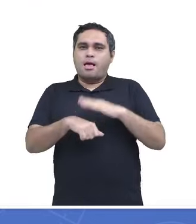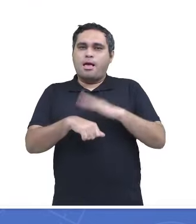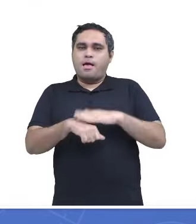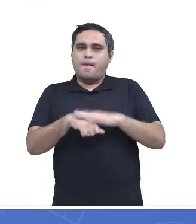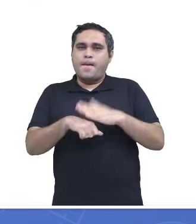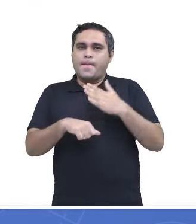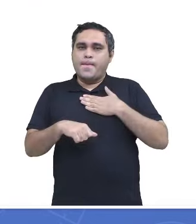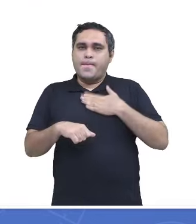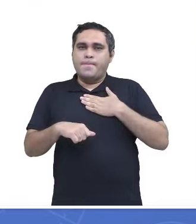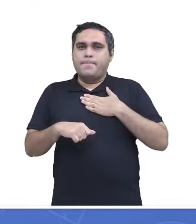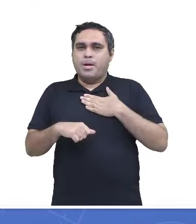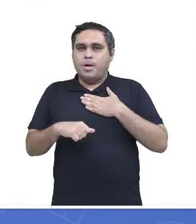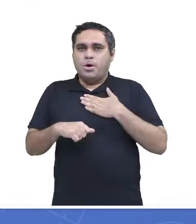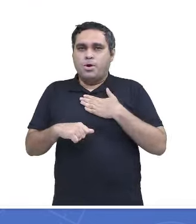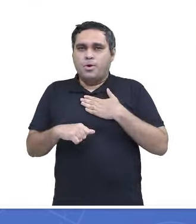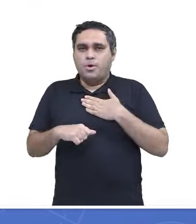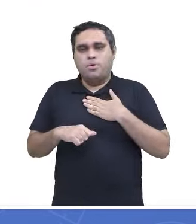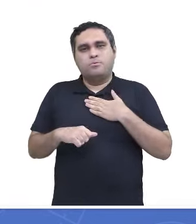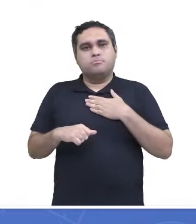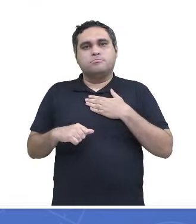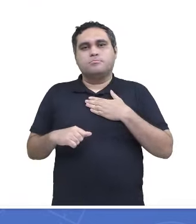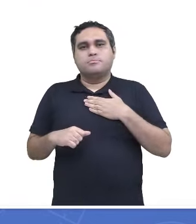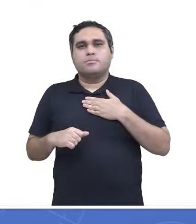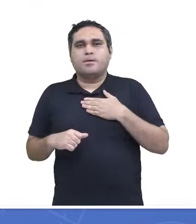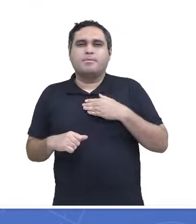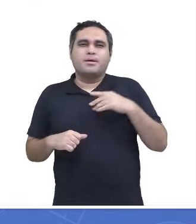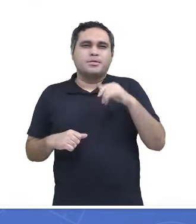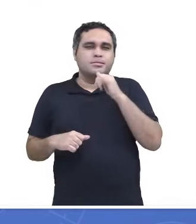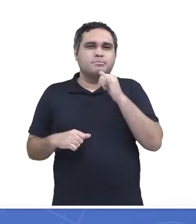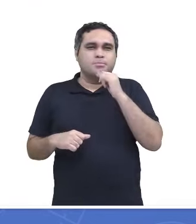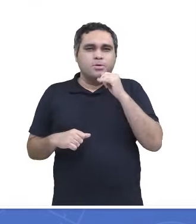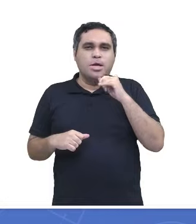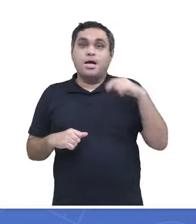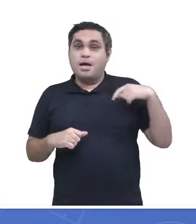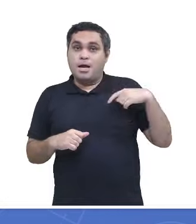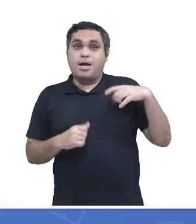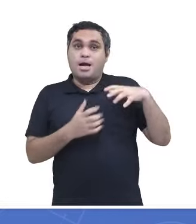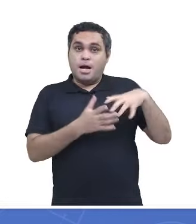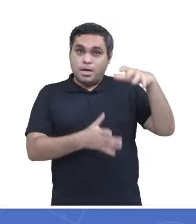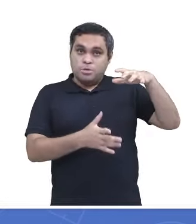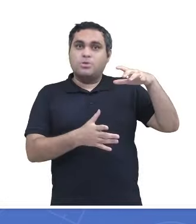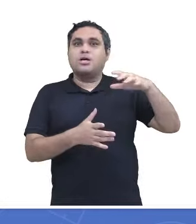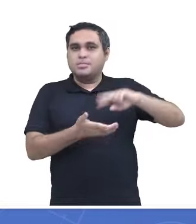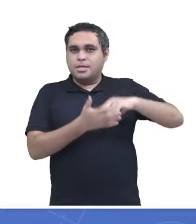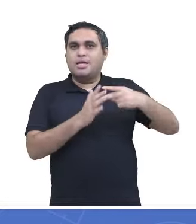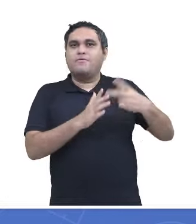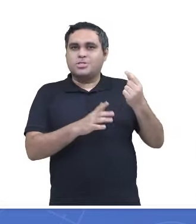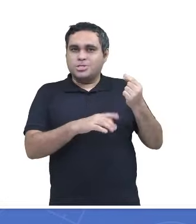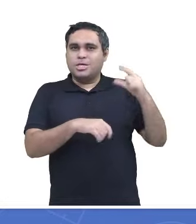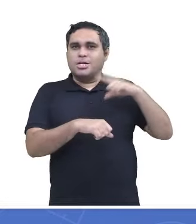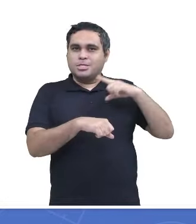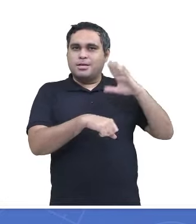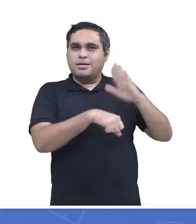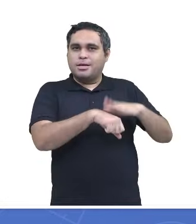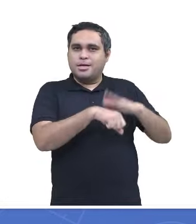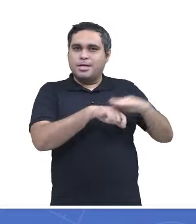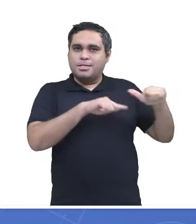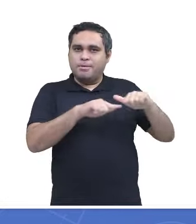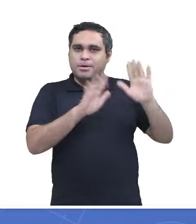como condição única e suficiente para a transição à vida adulta, como a gente via na